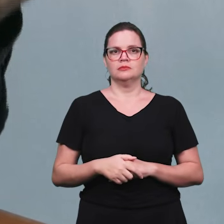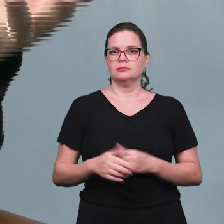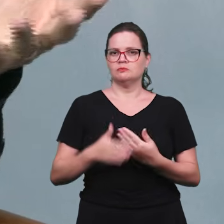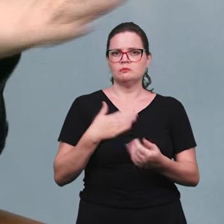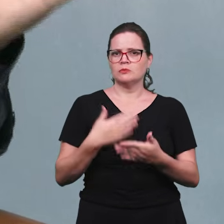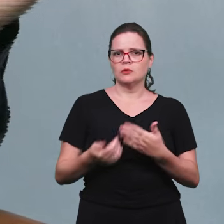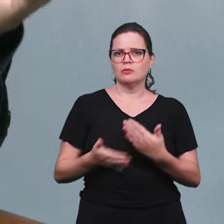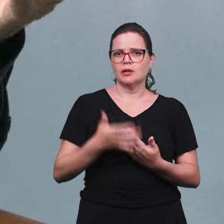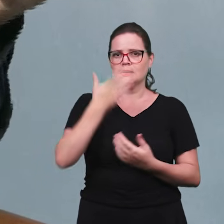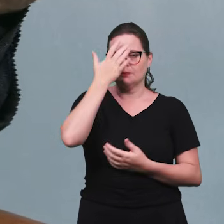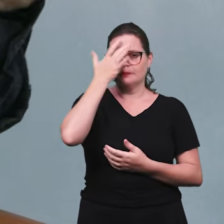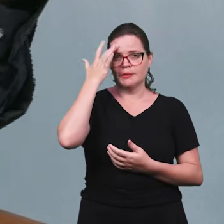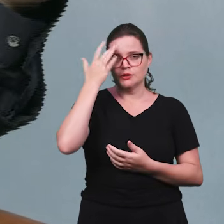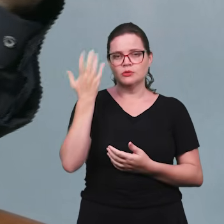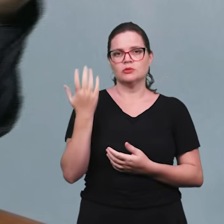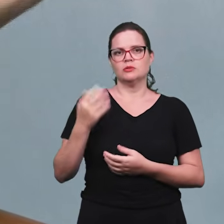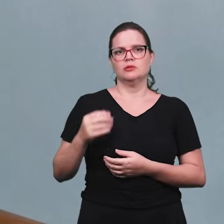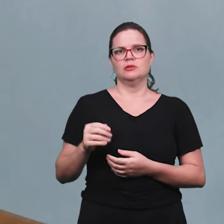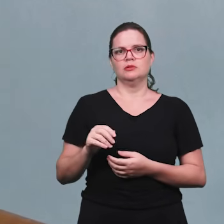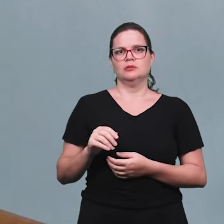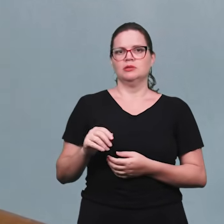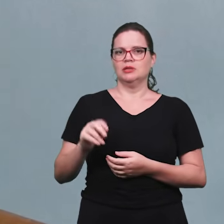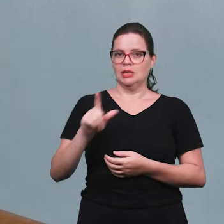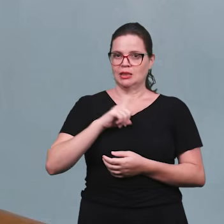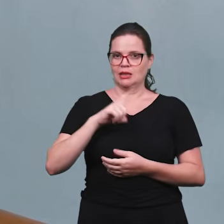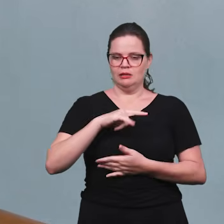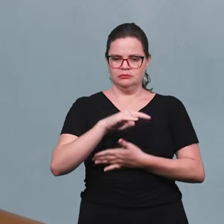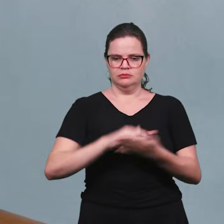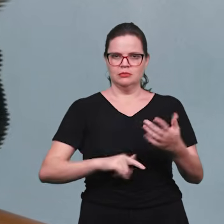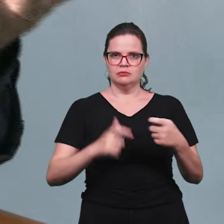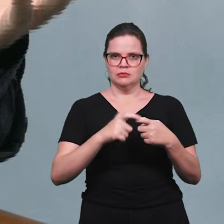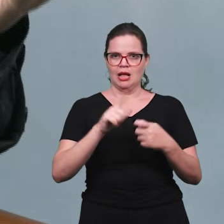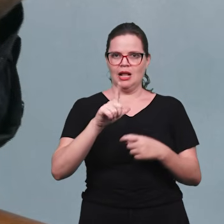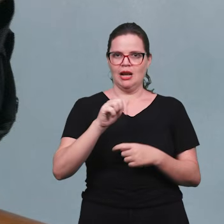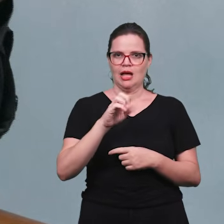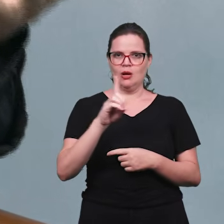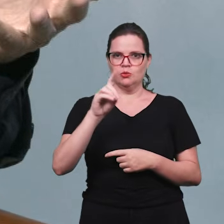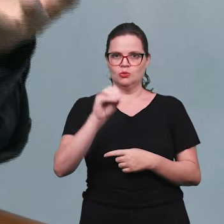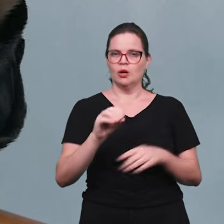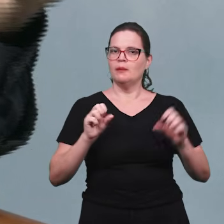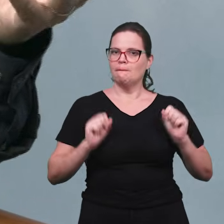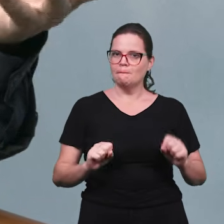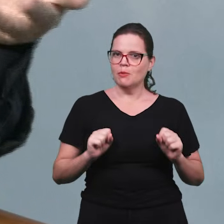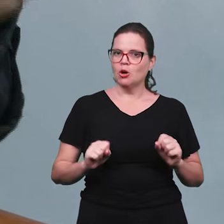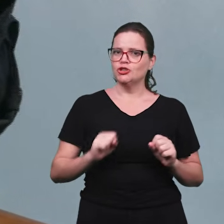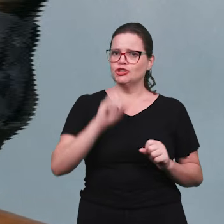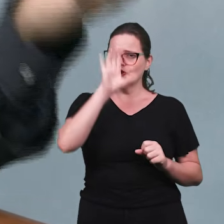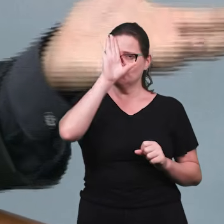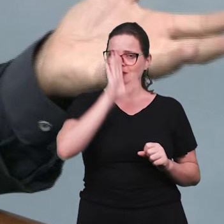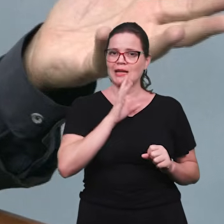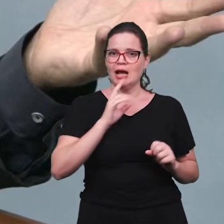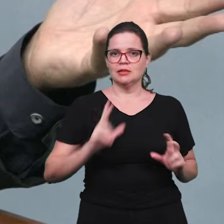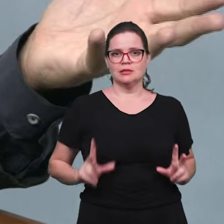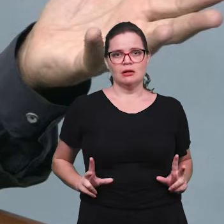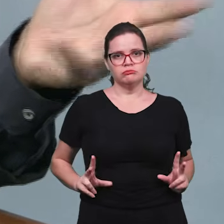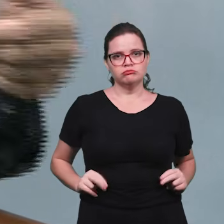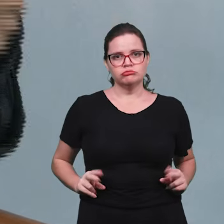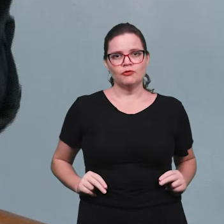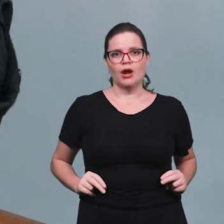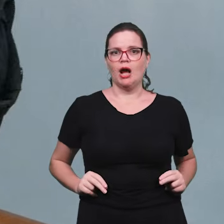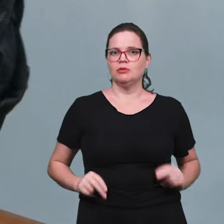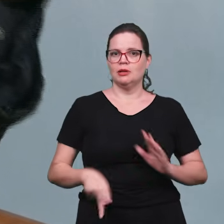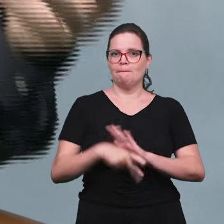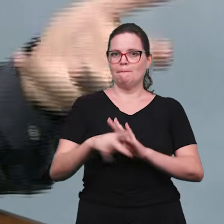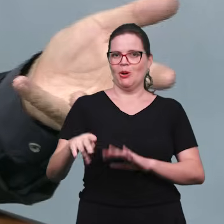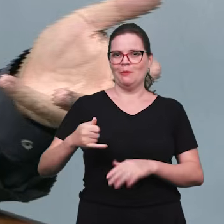Qualquer idoso, qualquer pessoa que tiver um laudo, você pode pegar as fraldas geriátricas mensal.